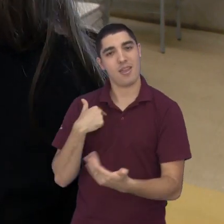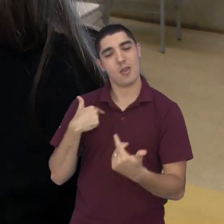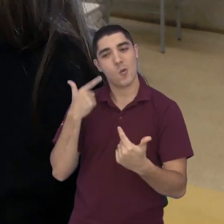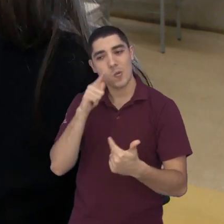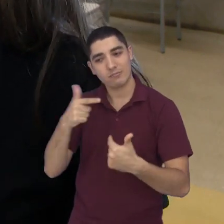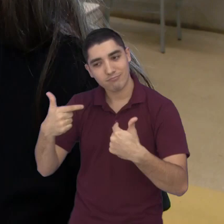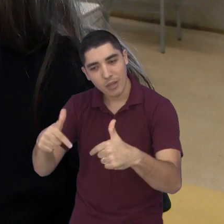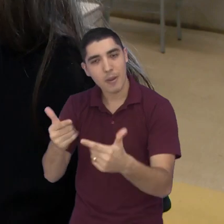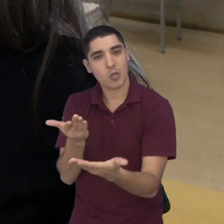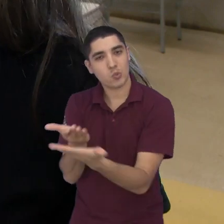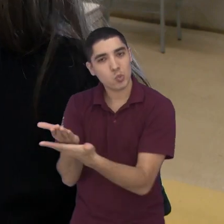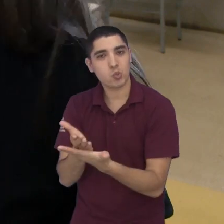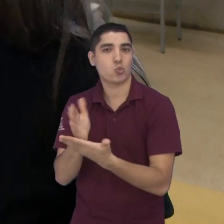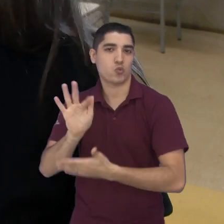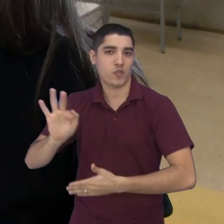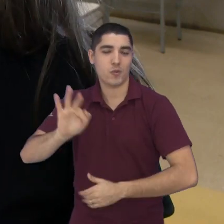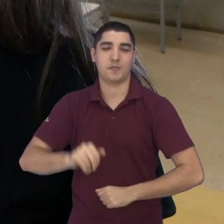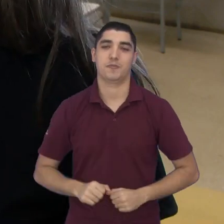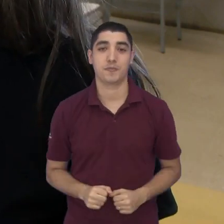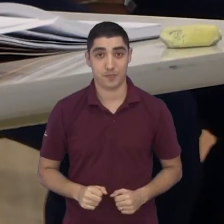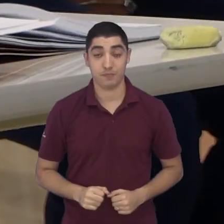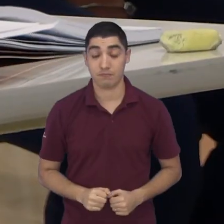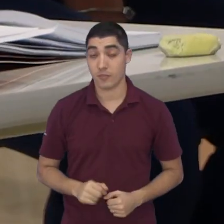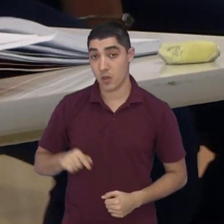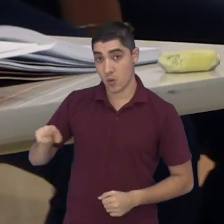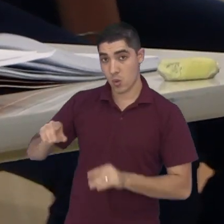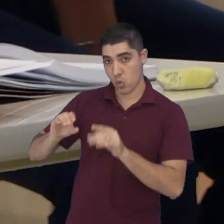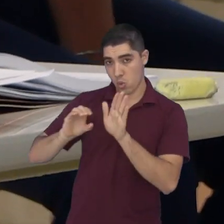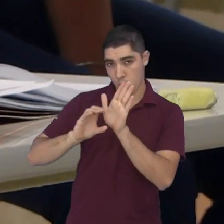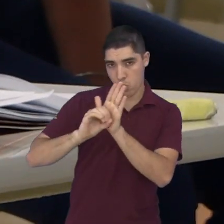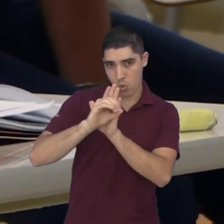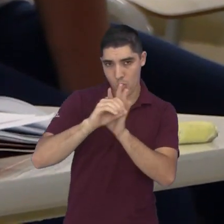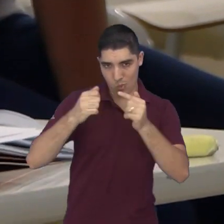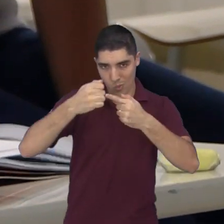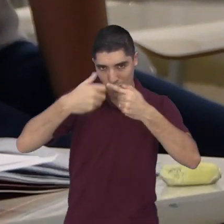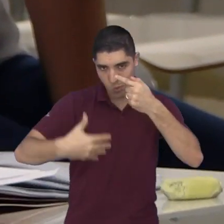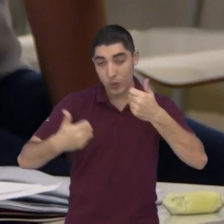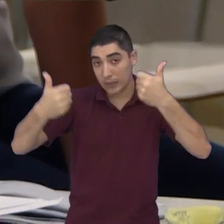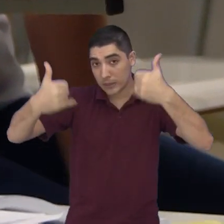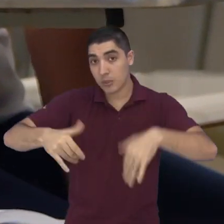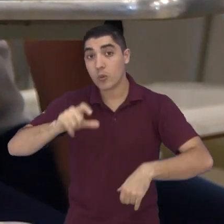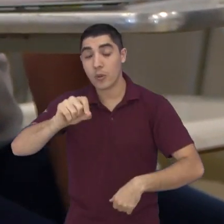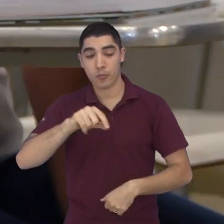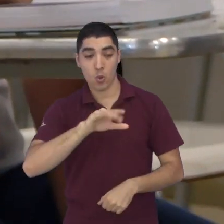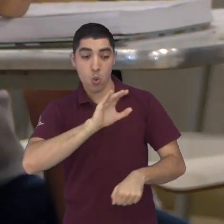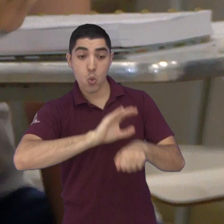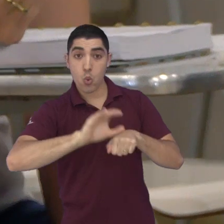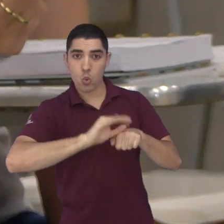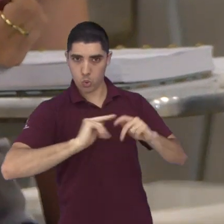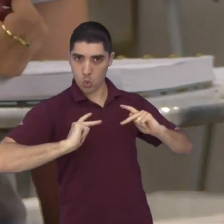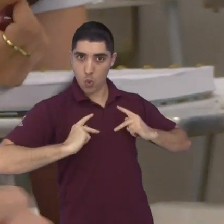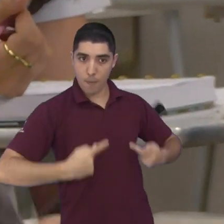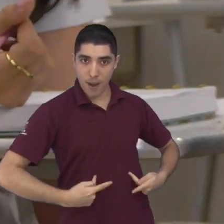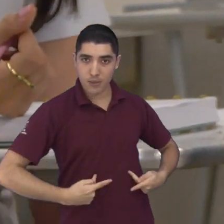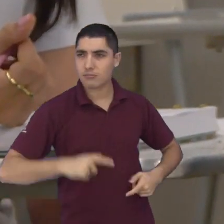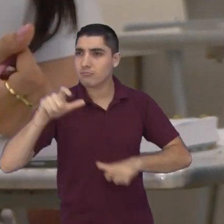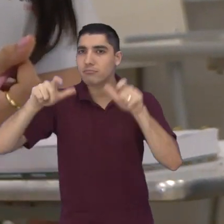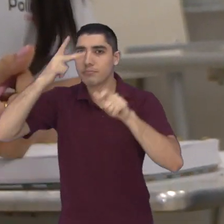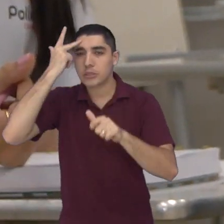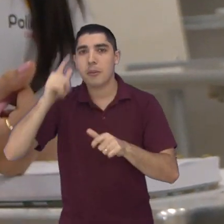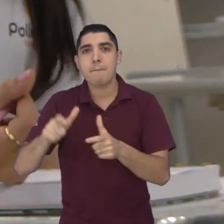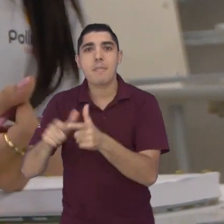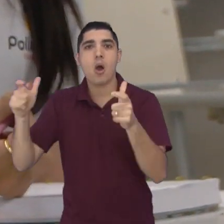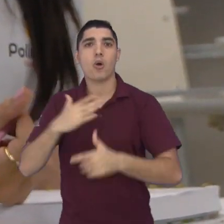né mais amadurecida com relação a esse processo e uma pesquisa feita pelo Google apontou que os cursos de humana são os mais